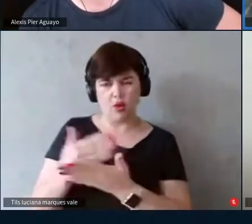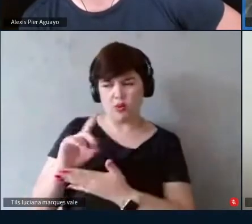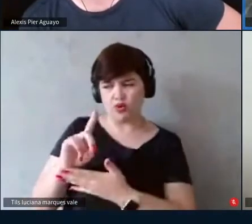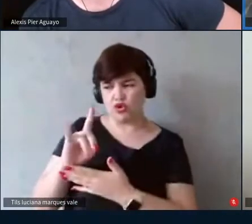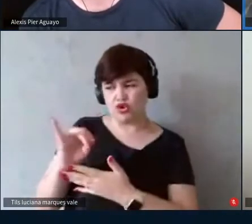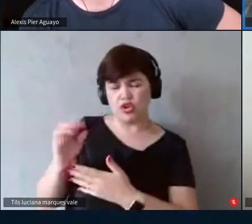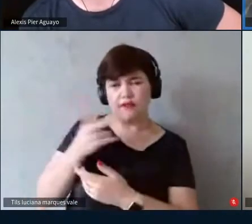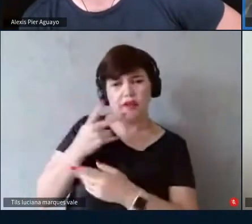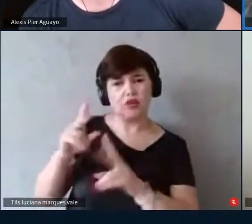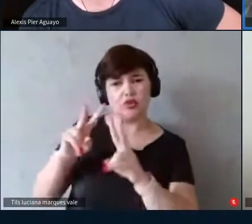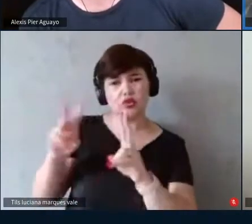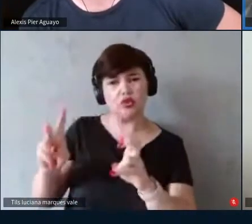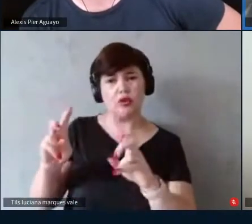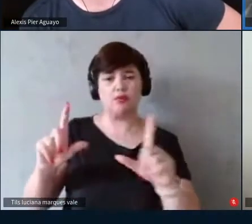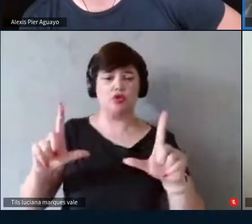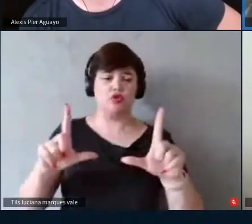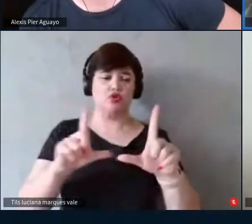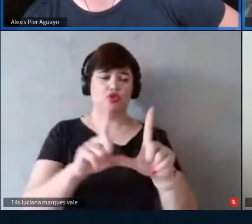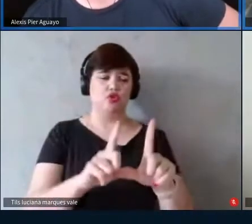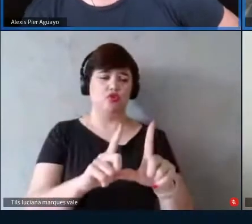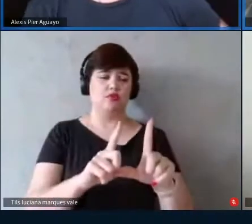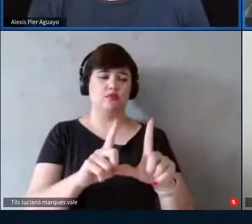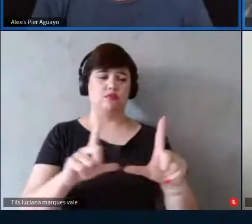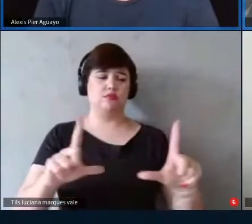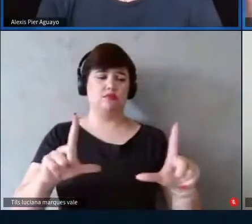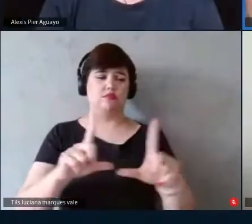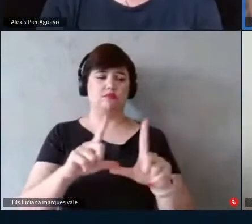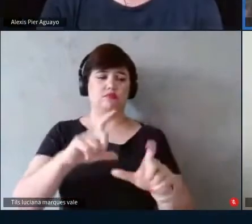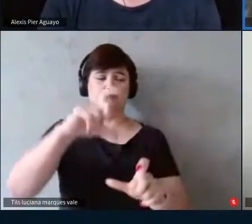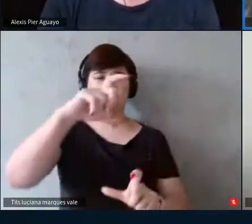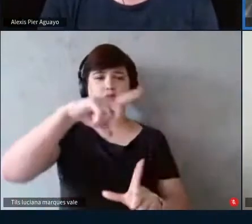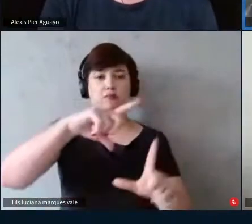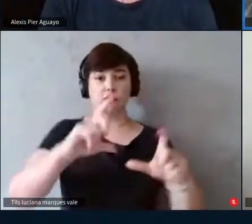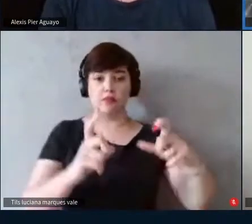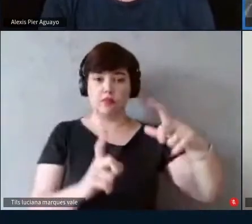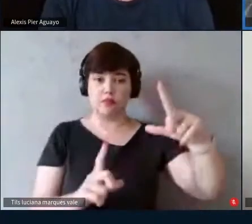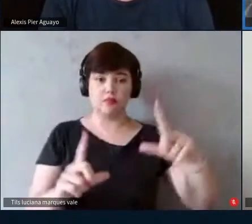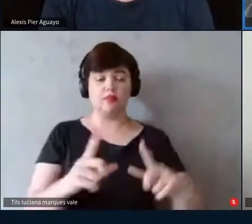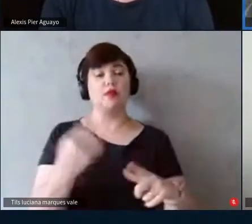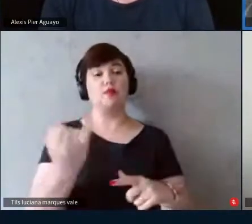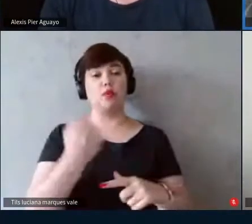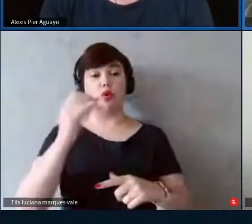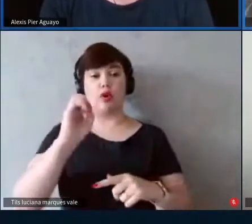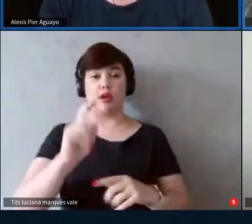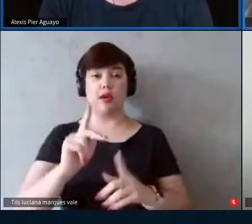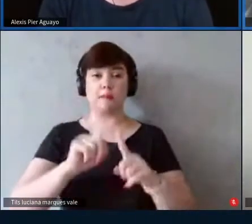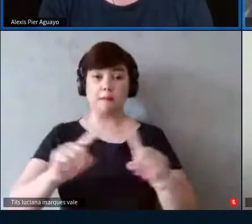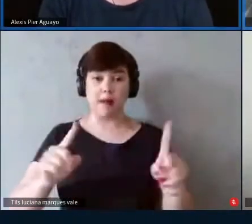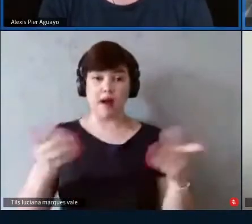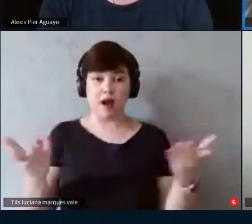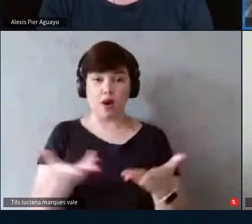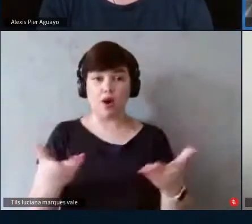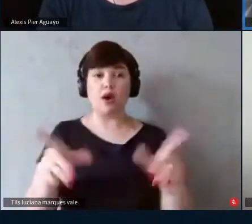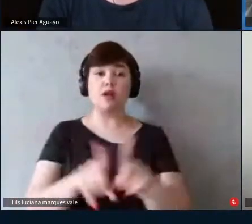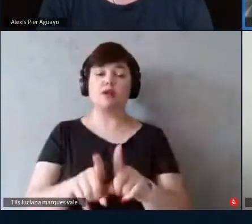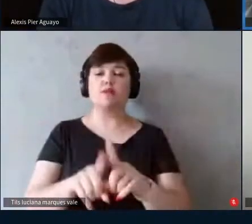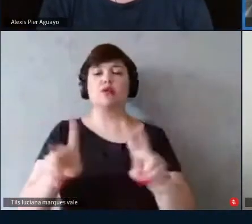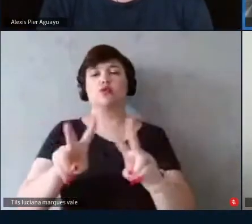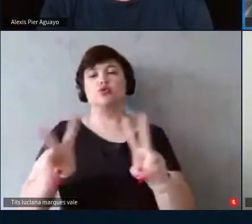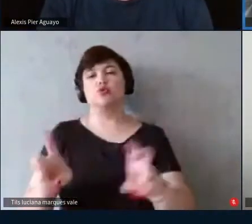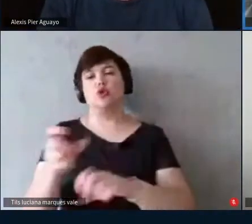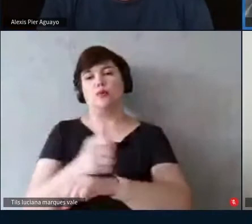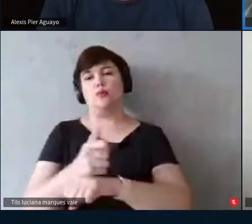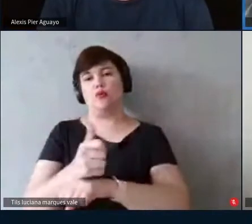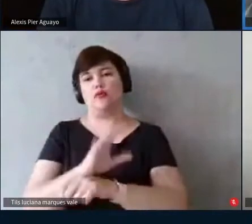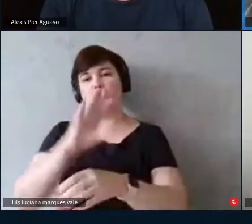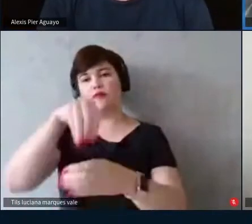sendo falada sobre a janela de Libras, o tamanho, a forma, que não deixa de ser importante, mas também agora sobre o profissional que está dentro